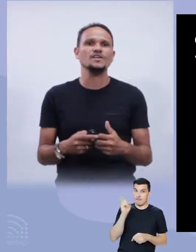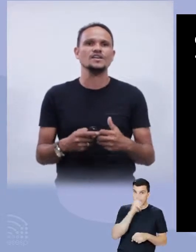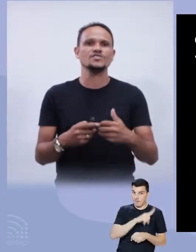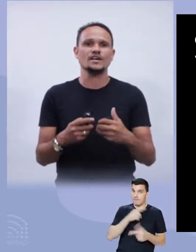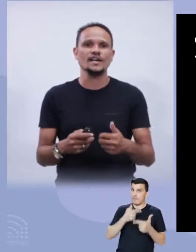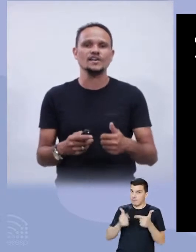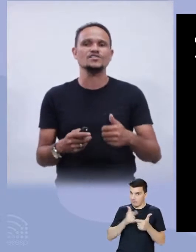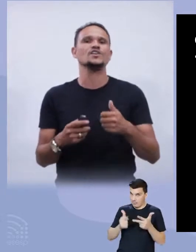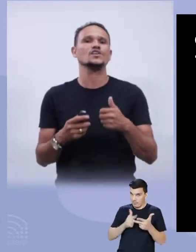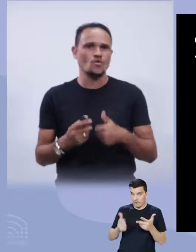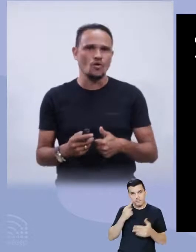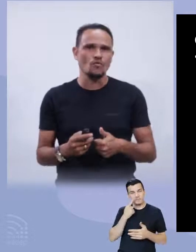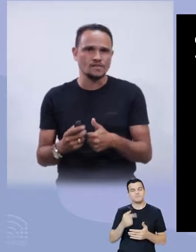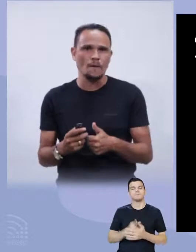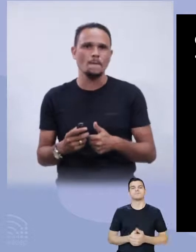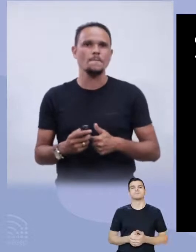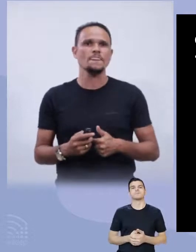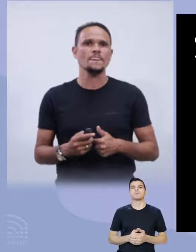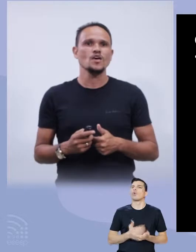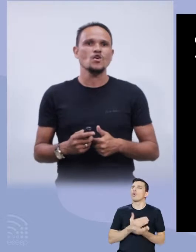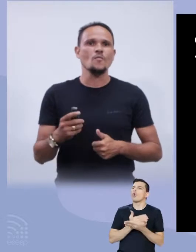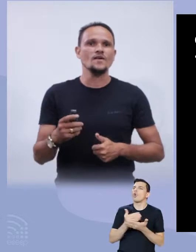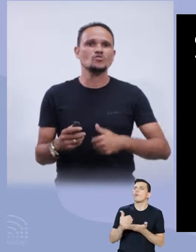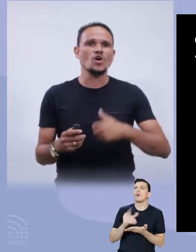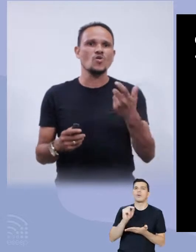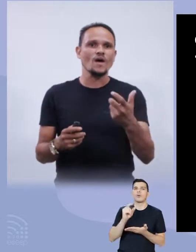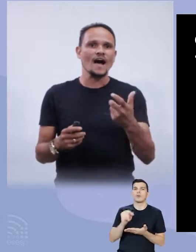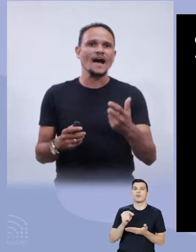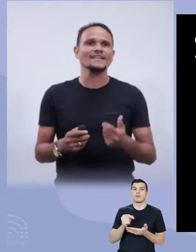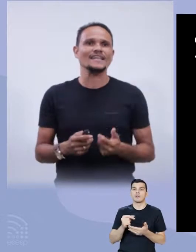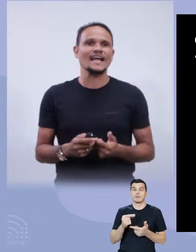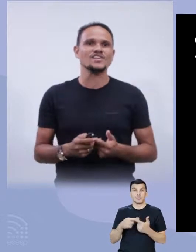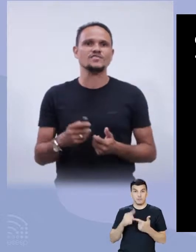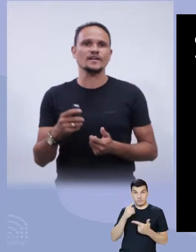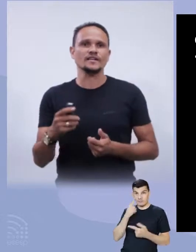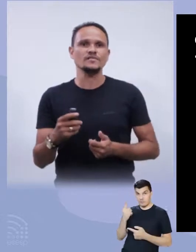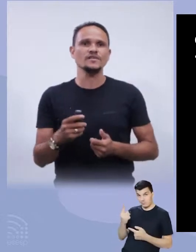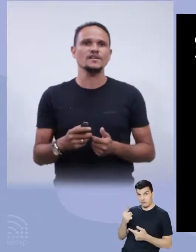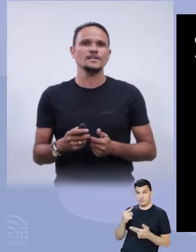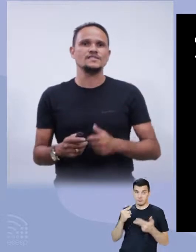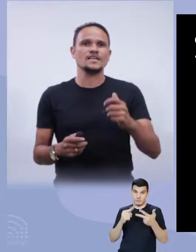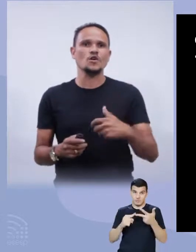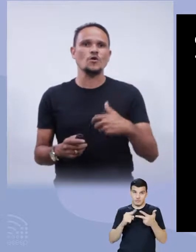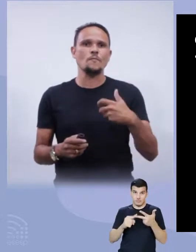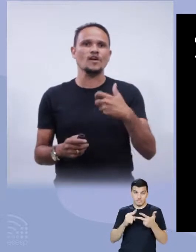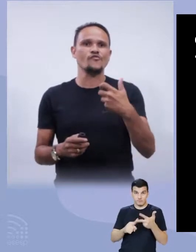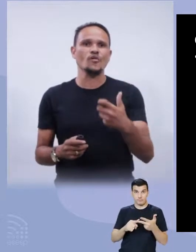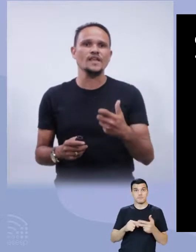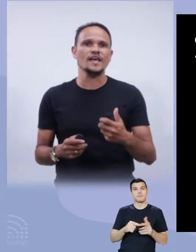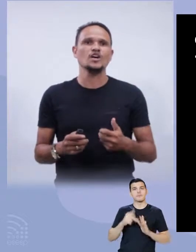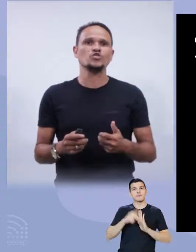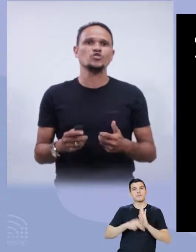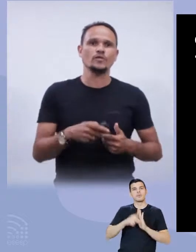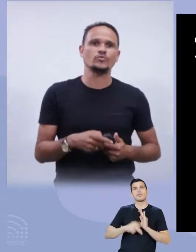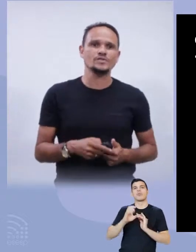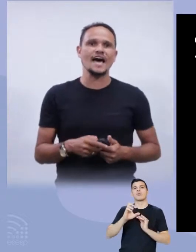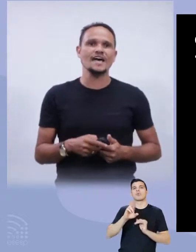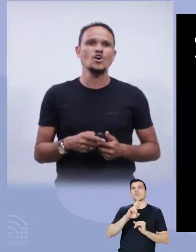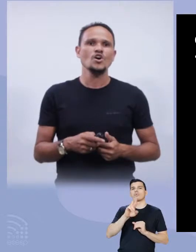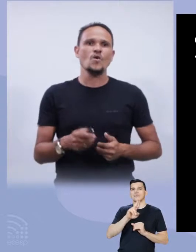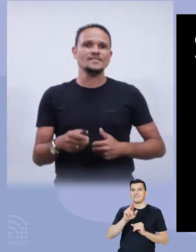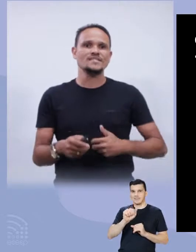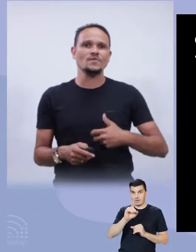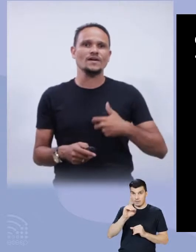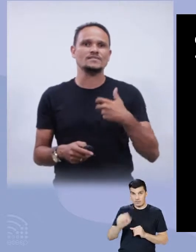viveu dias de grande comoção. Começou com a tragédia de Tancredo, seguiu pela euforia do Plano